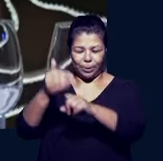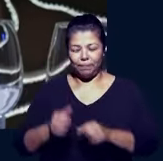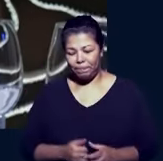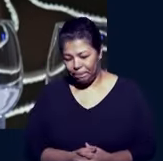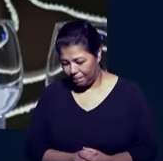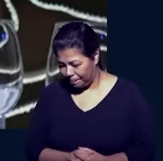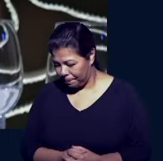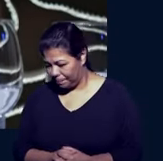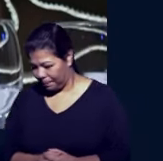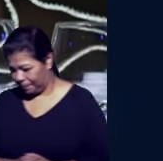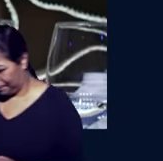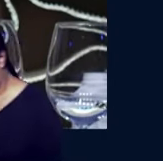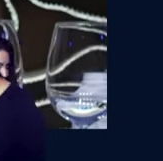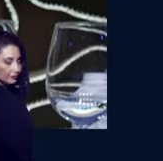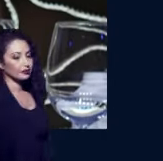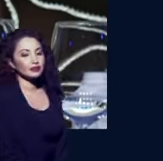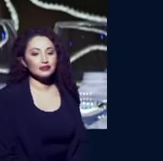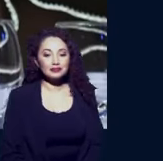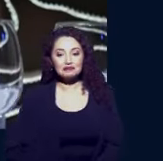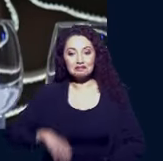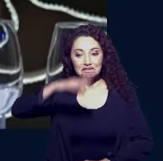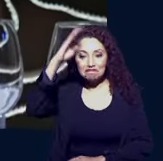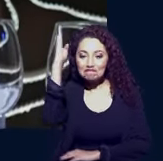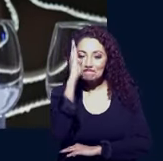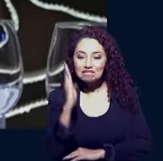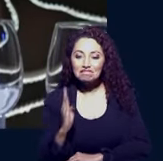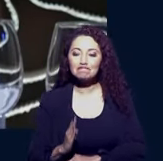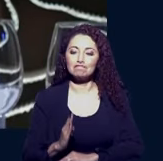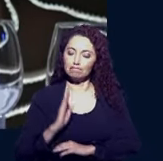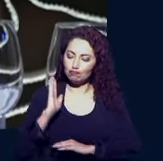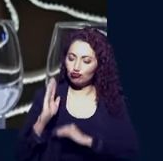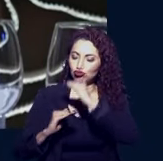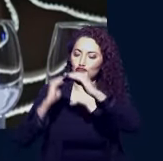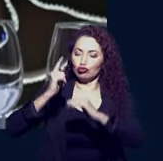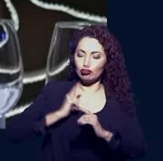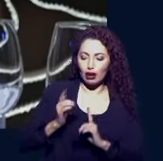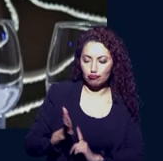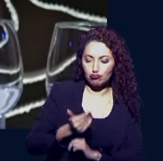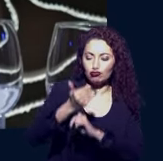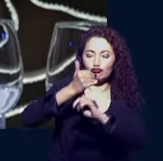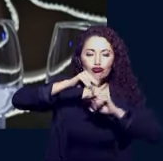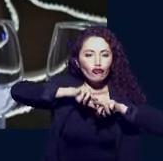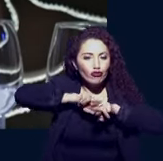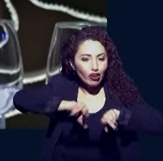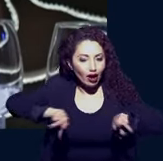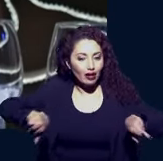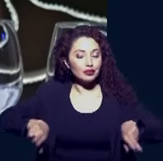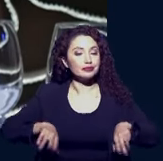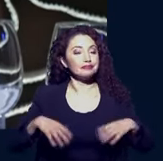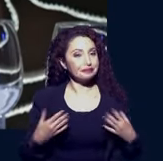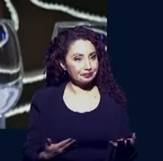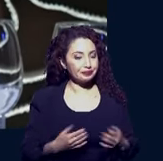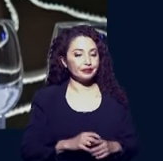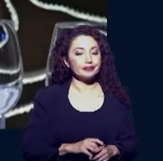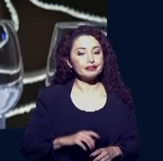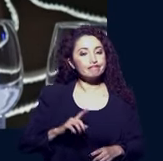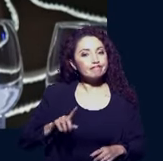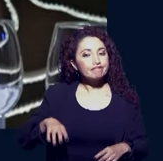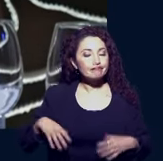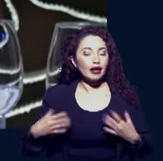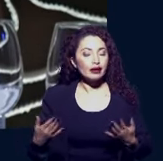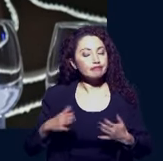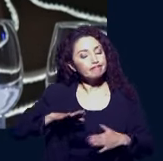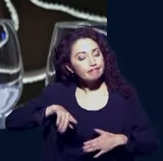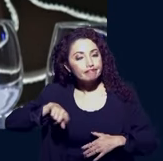nós tecnologia e para todo gosto depois nós tínhamos o problema de infraestrutura que